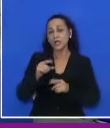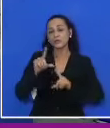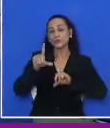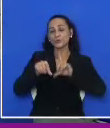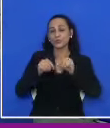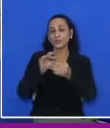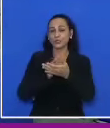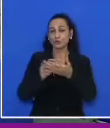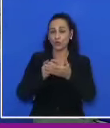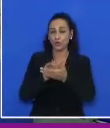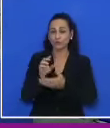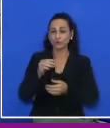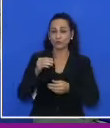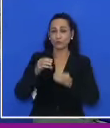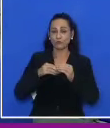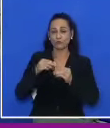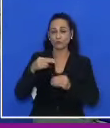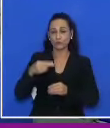Sorteio da Loto Fácil, concurso